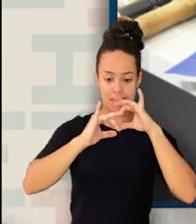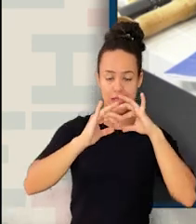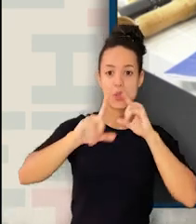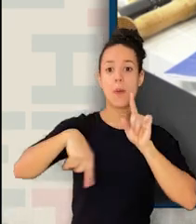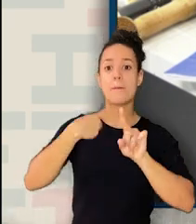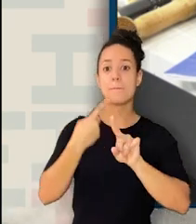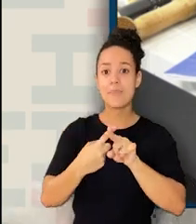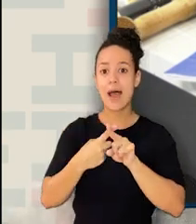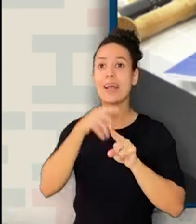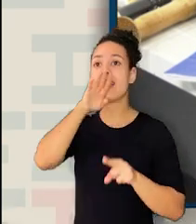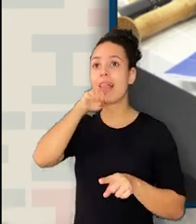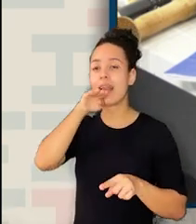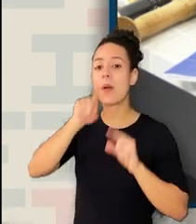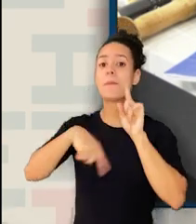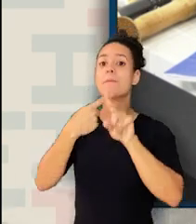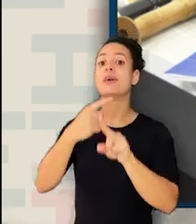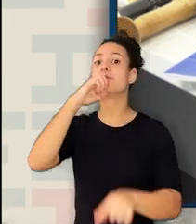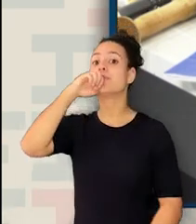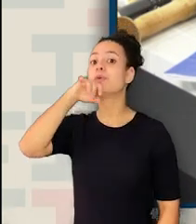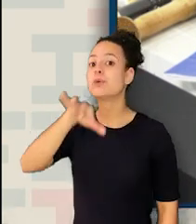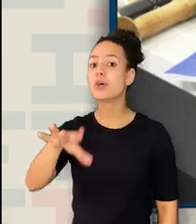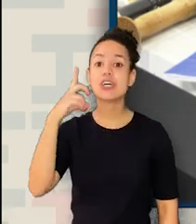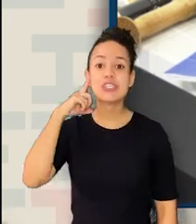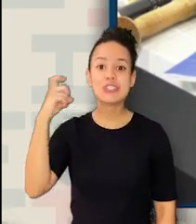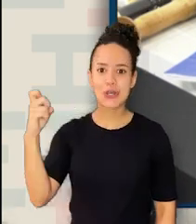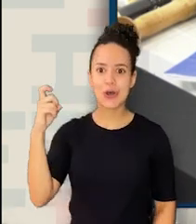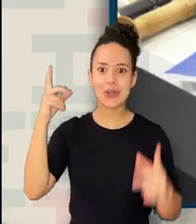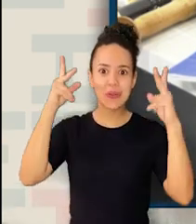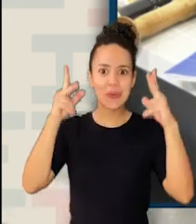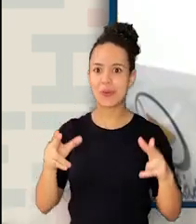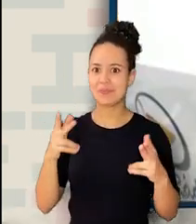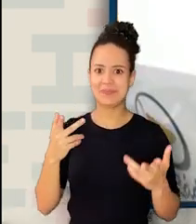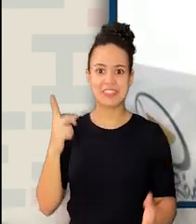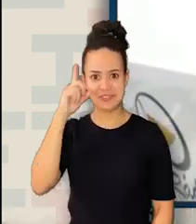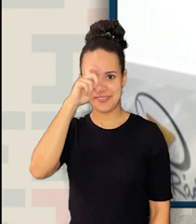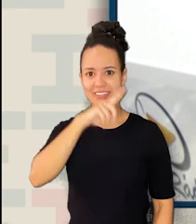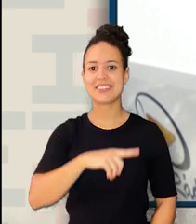essa articulação e a emissão do som ao mesmo tempo, tá bom?